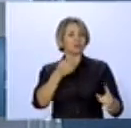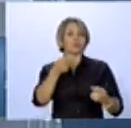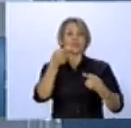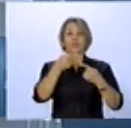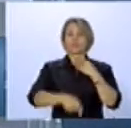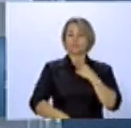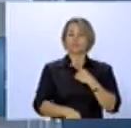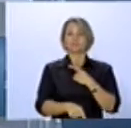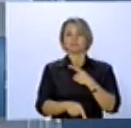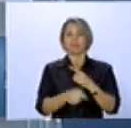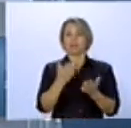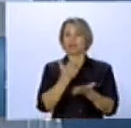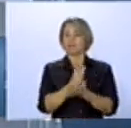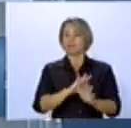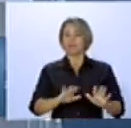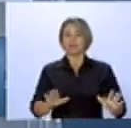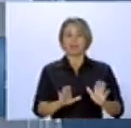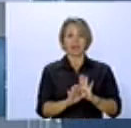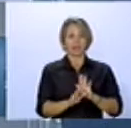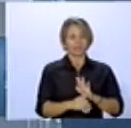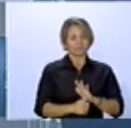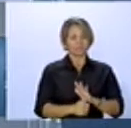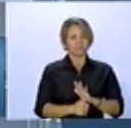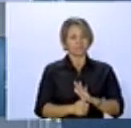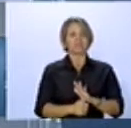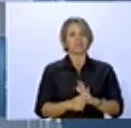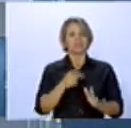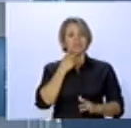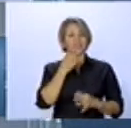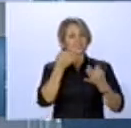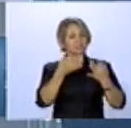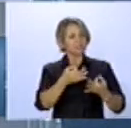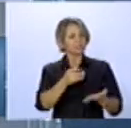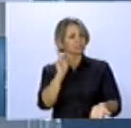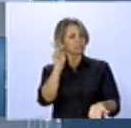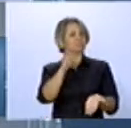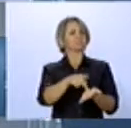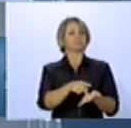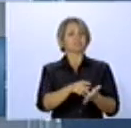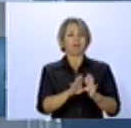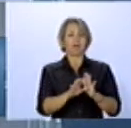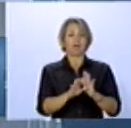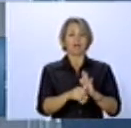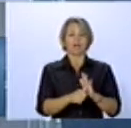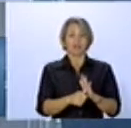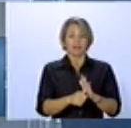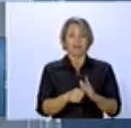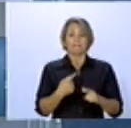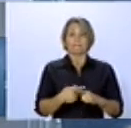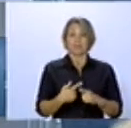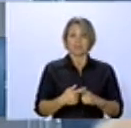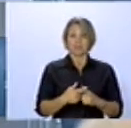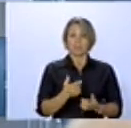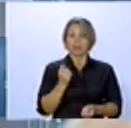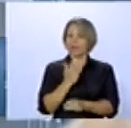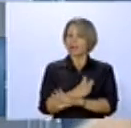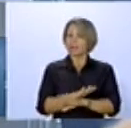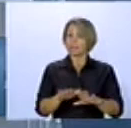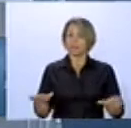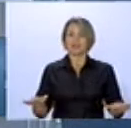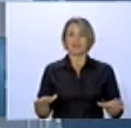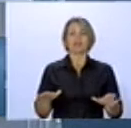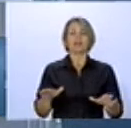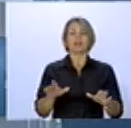à corrupção fiz questão de enfatizar a palavra concreto porque o combate à corrupção assim como combate à